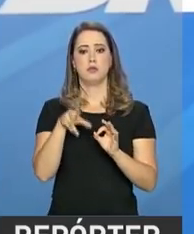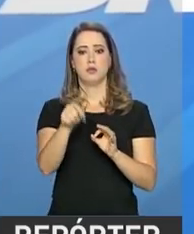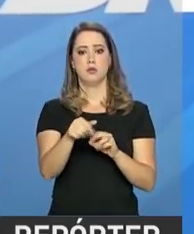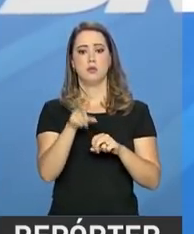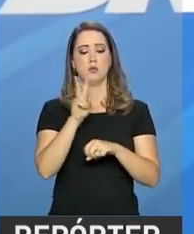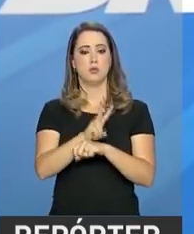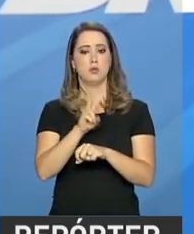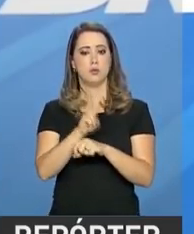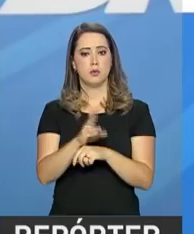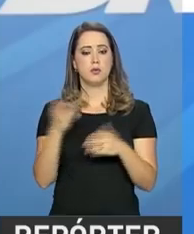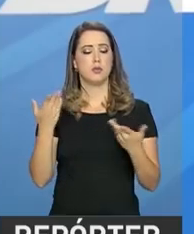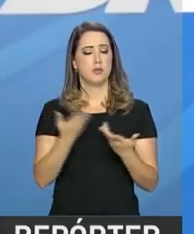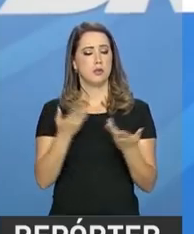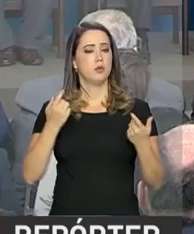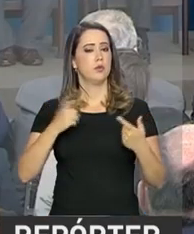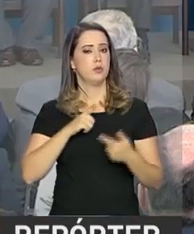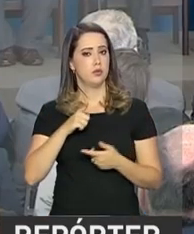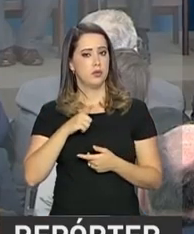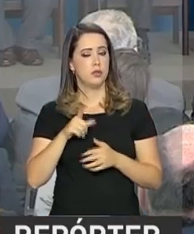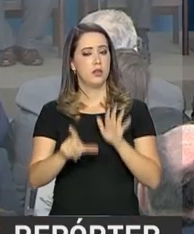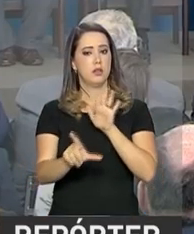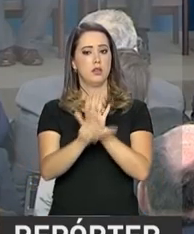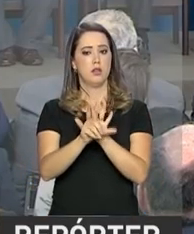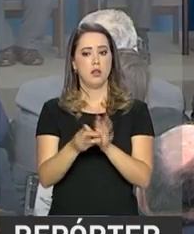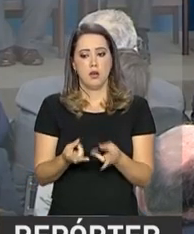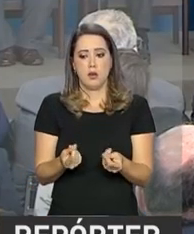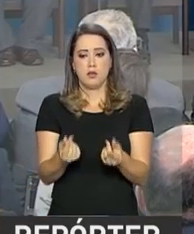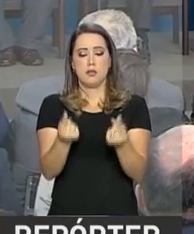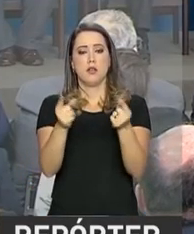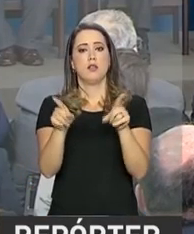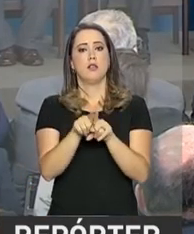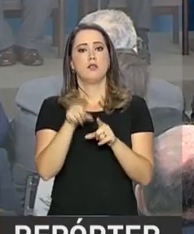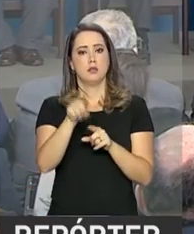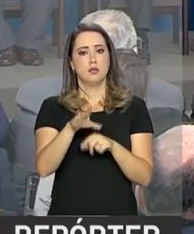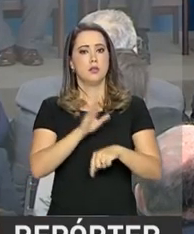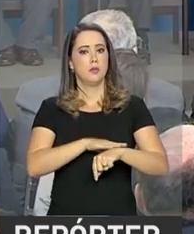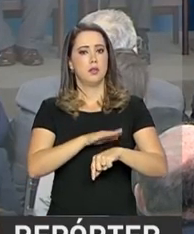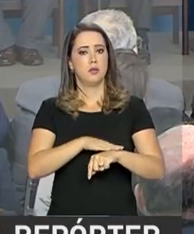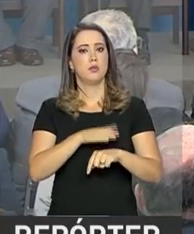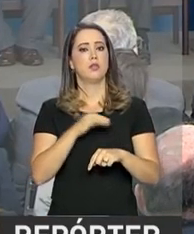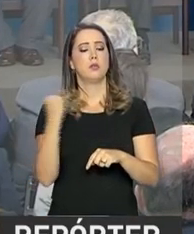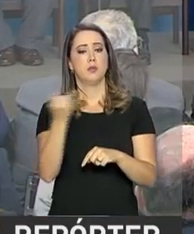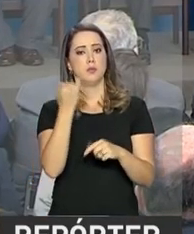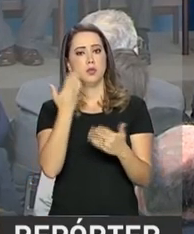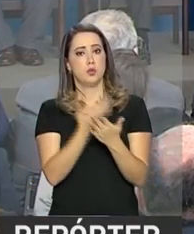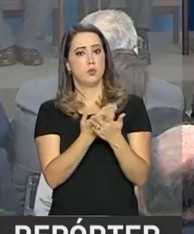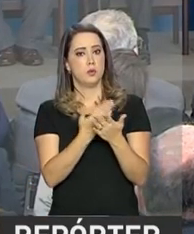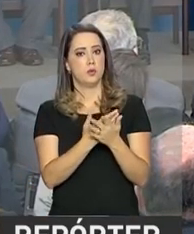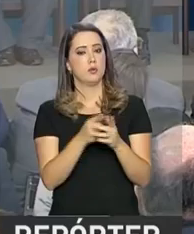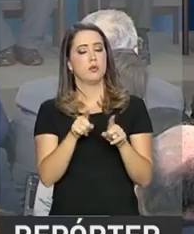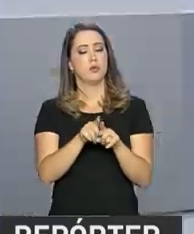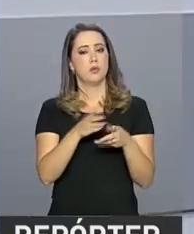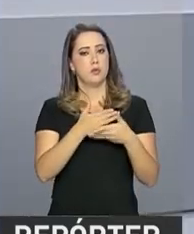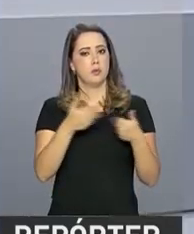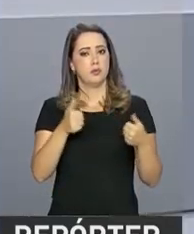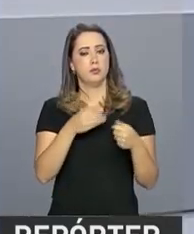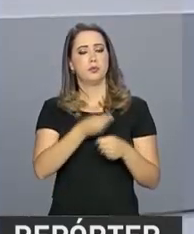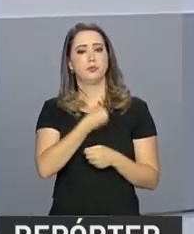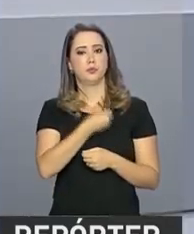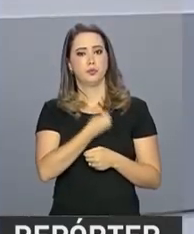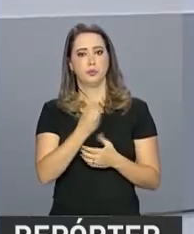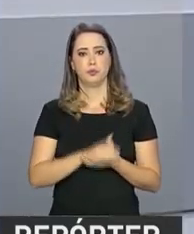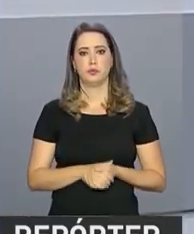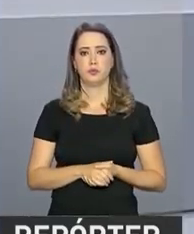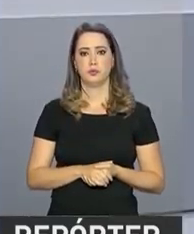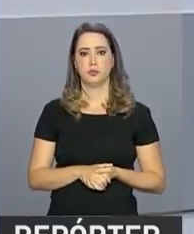proteção exigida na lei recebendo salário e contando com tempo para estudar e assim melhorar de vida